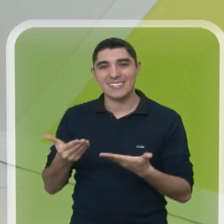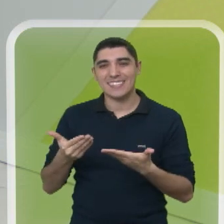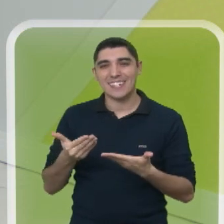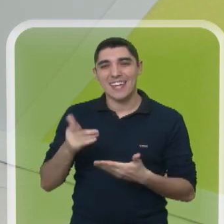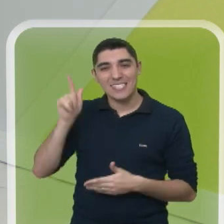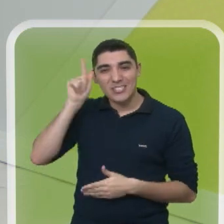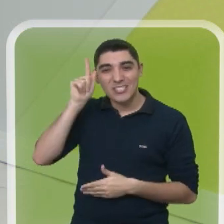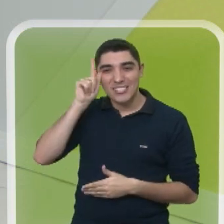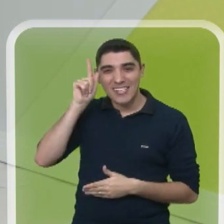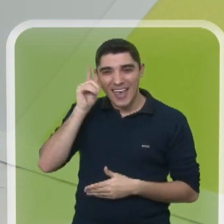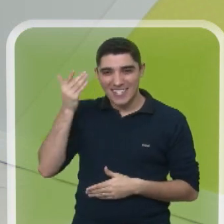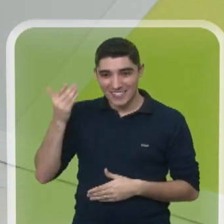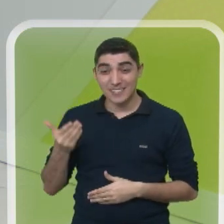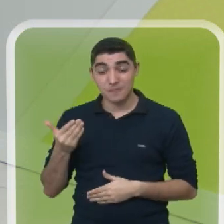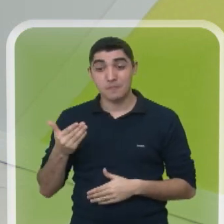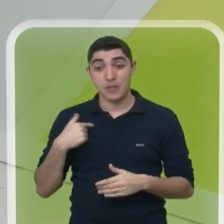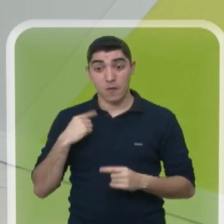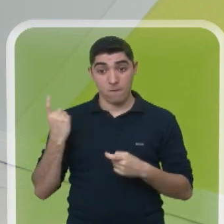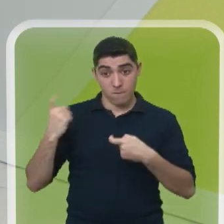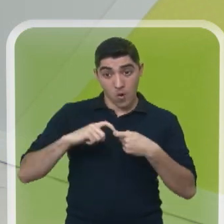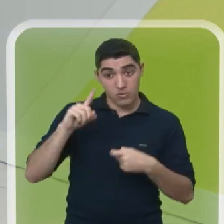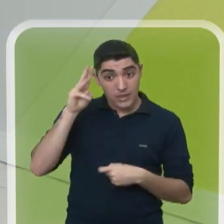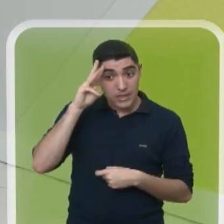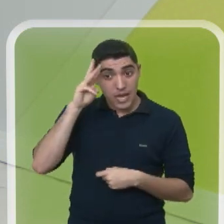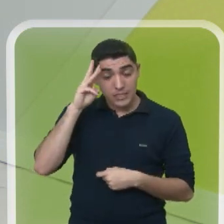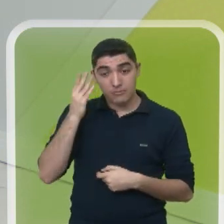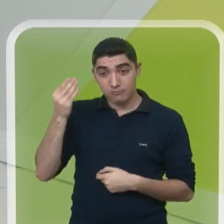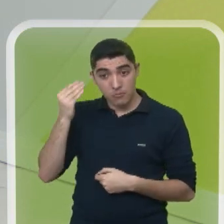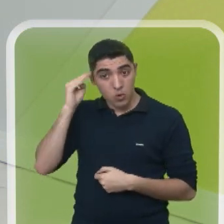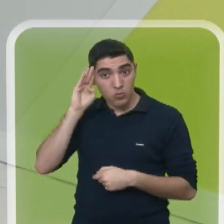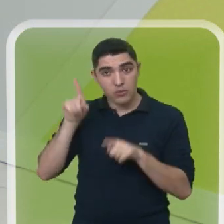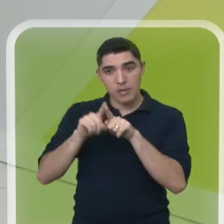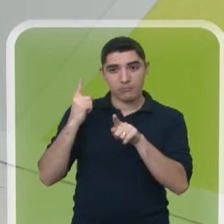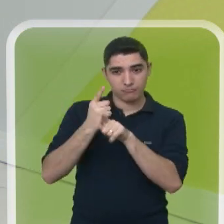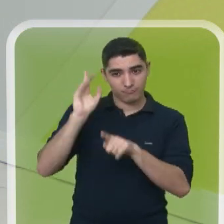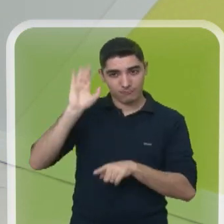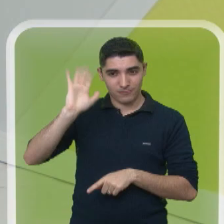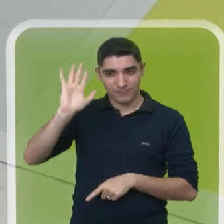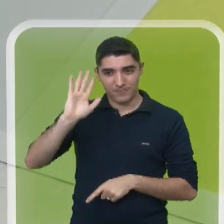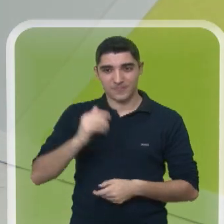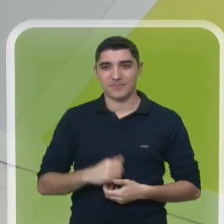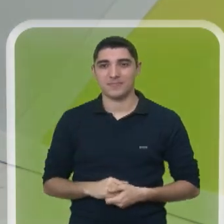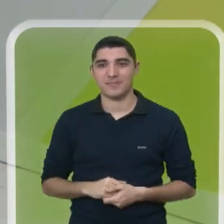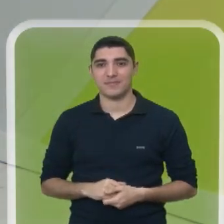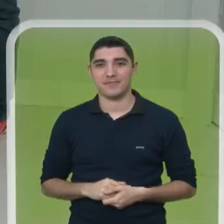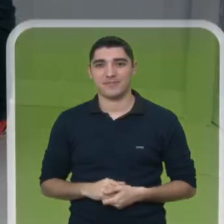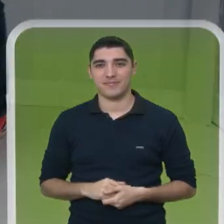nossa querida Gisele Lopes. Eu volto na terça-feira, Brunão também. Até a próxima, tchau, tchau.